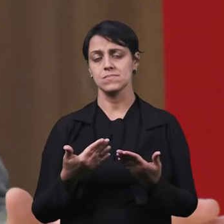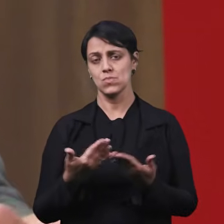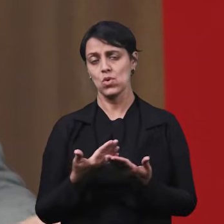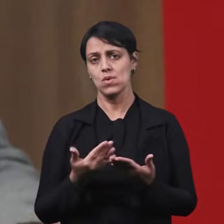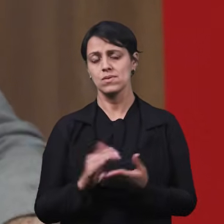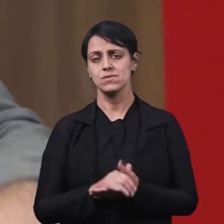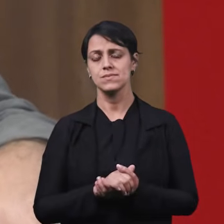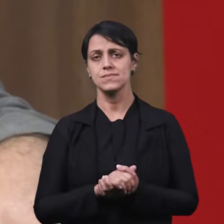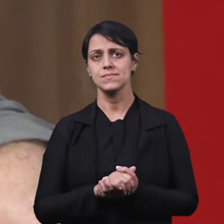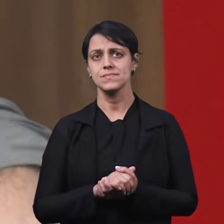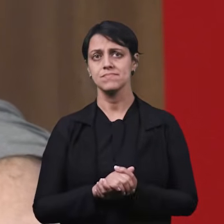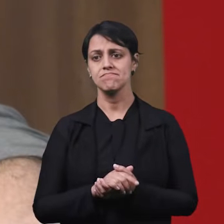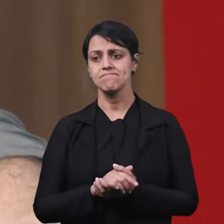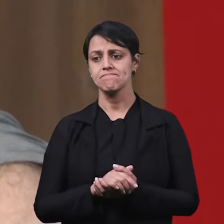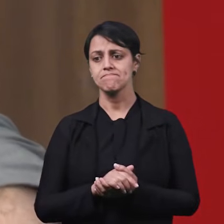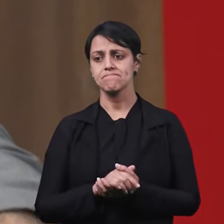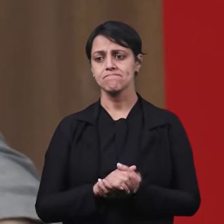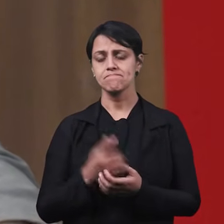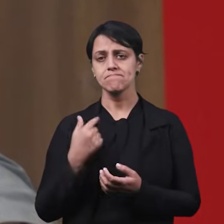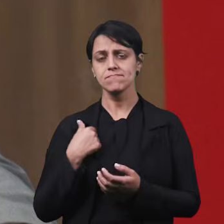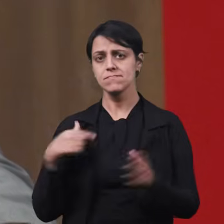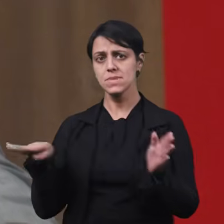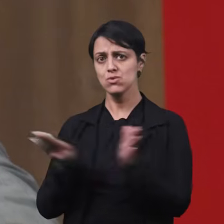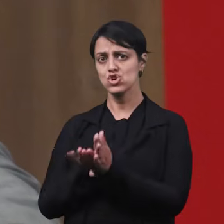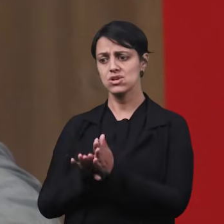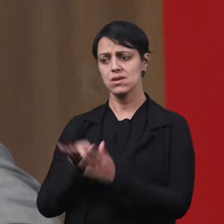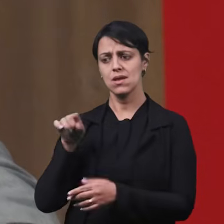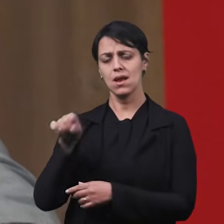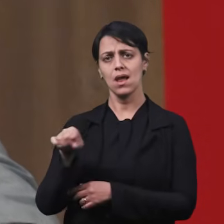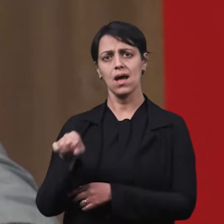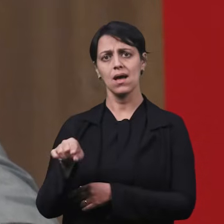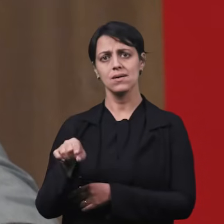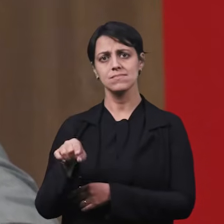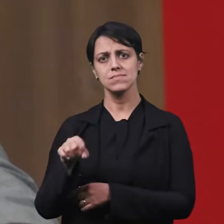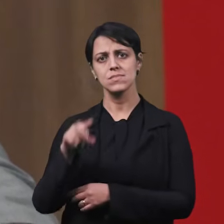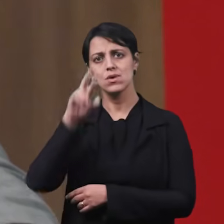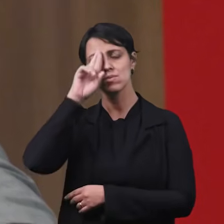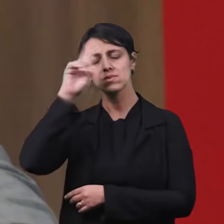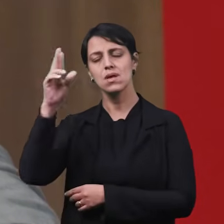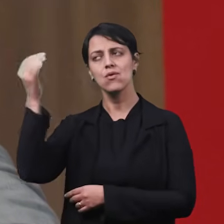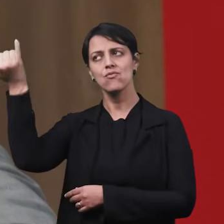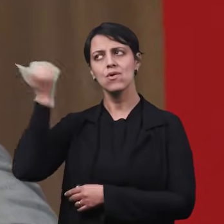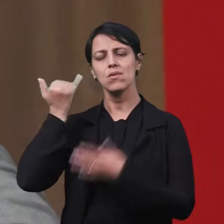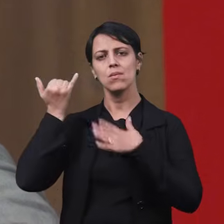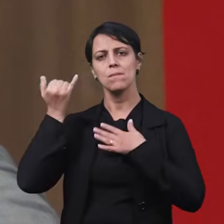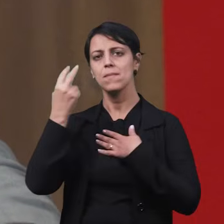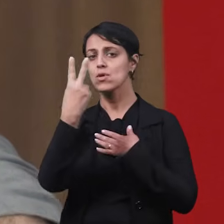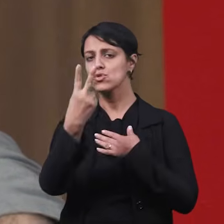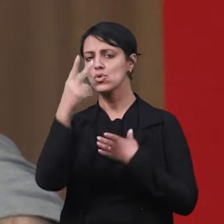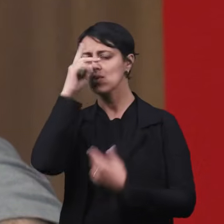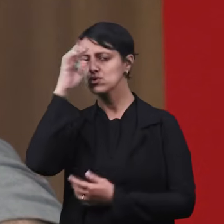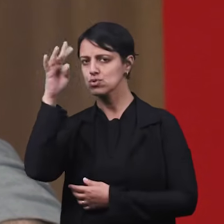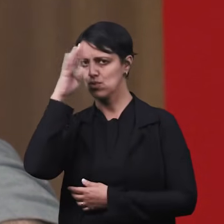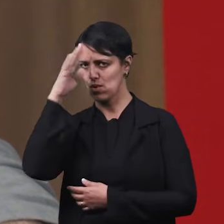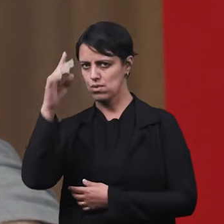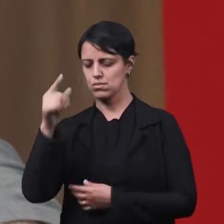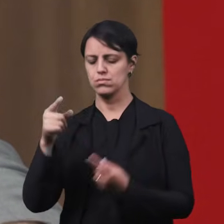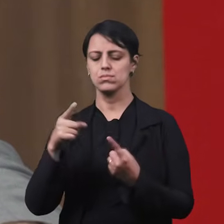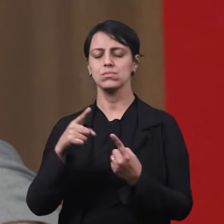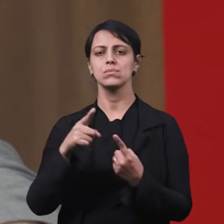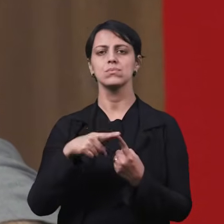dizer. Mas quando eu cheguei lá, o Senhor me deu 2 sonhos. E no sonho, eu